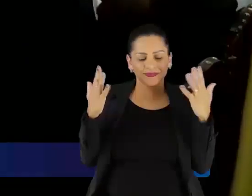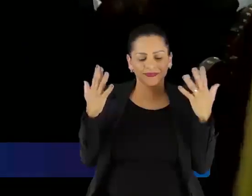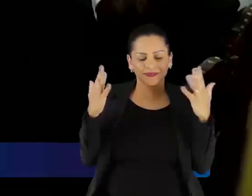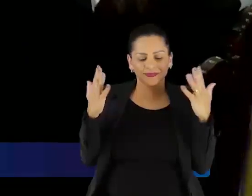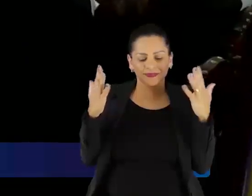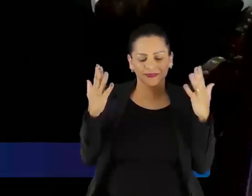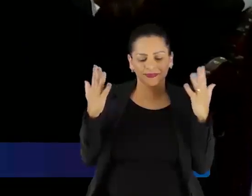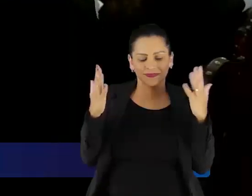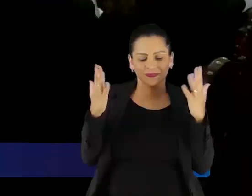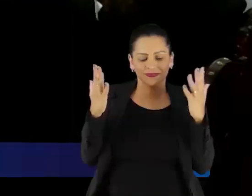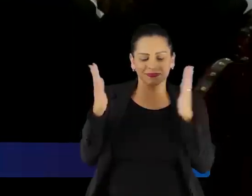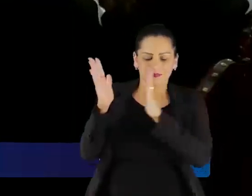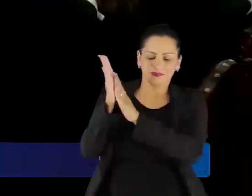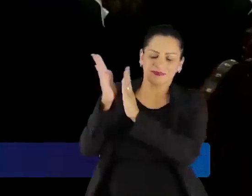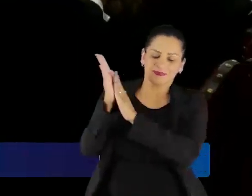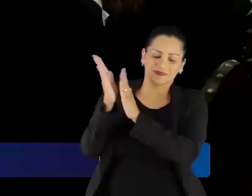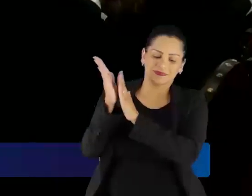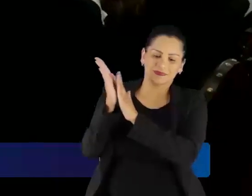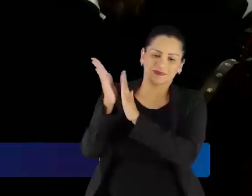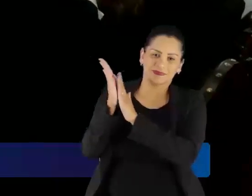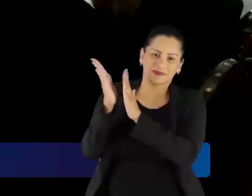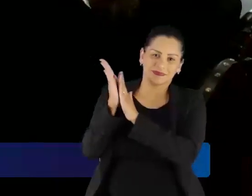E aí